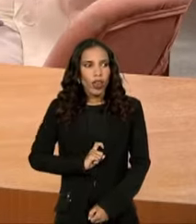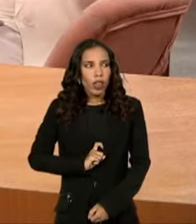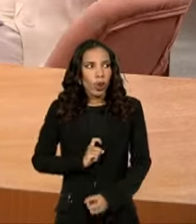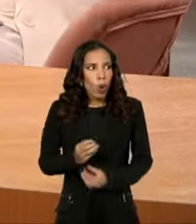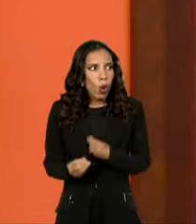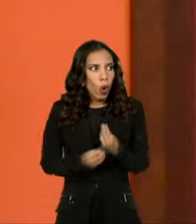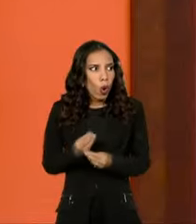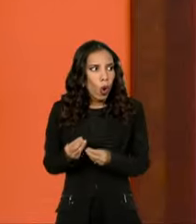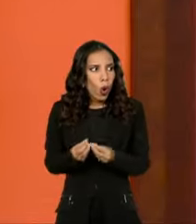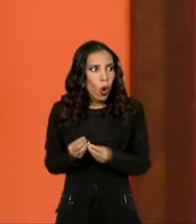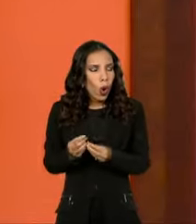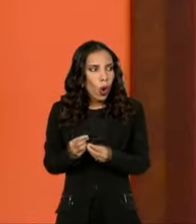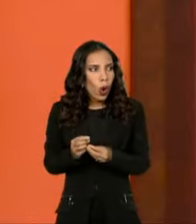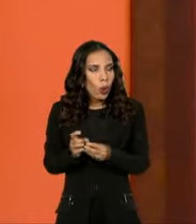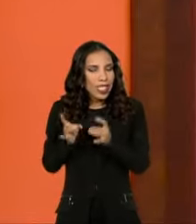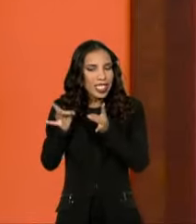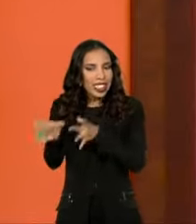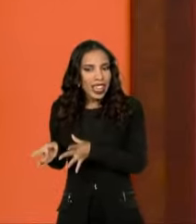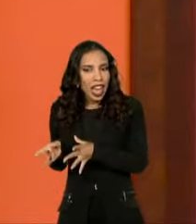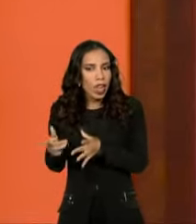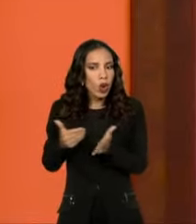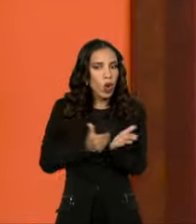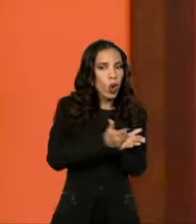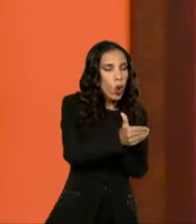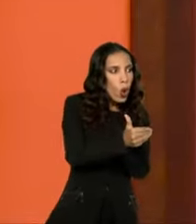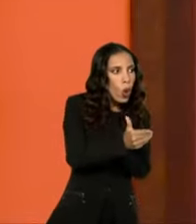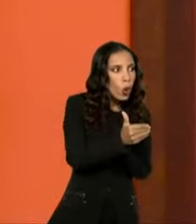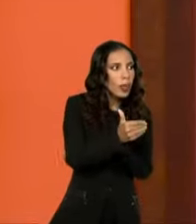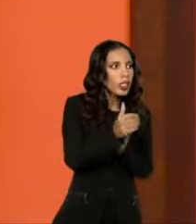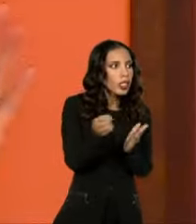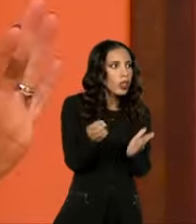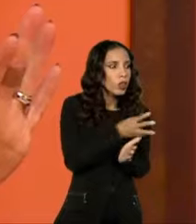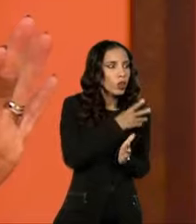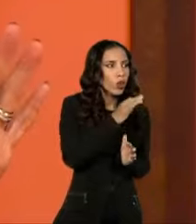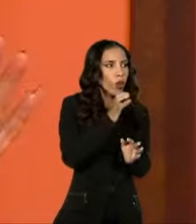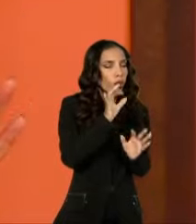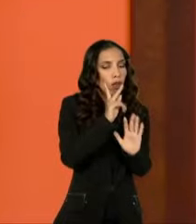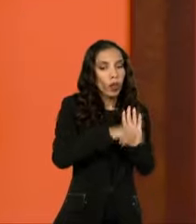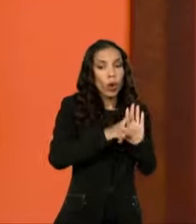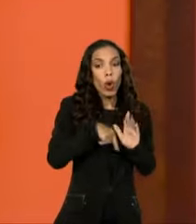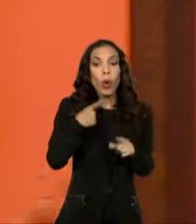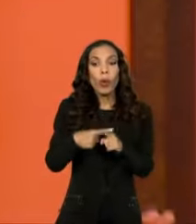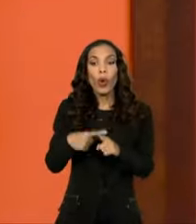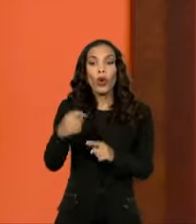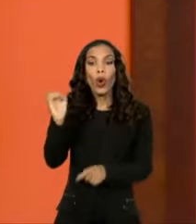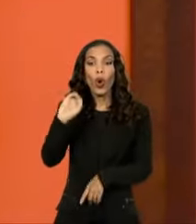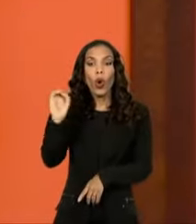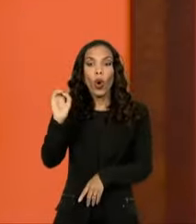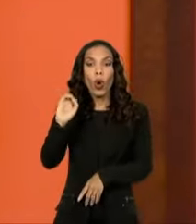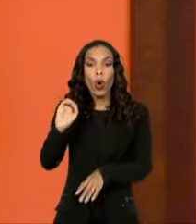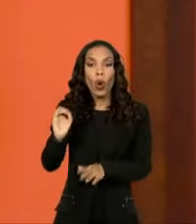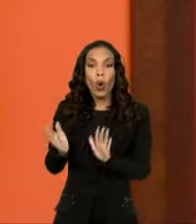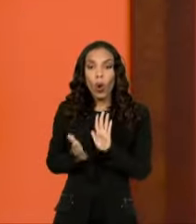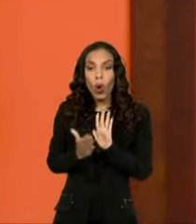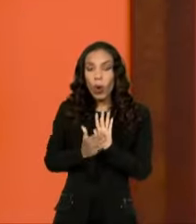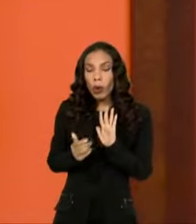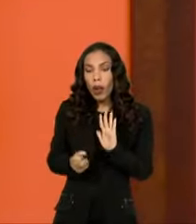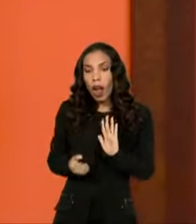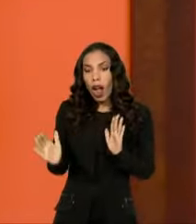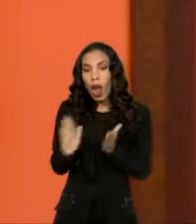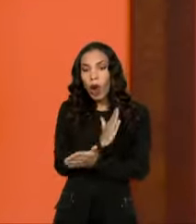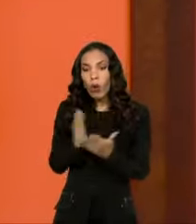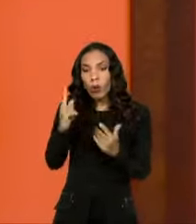um novo projeto? Olha, na verdade, eu não senti tanto isso, porque em outubro do ano passado eu apresentei algumas ideias, né? Porque tem